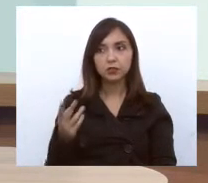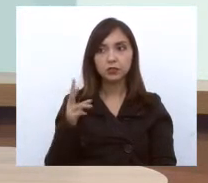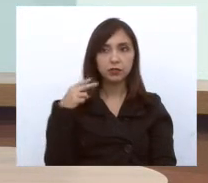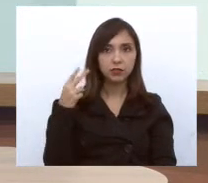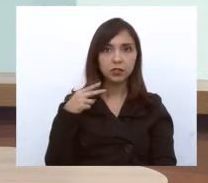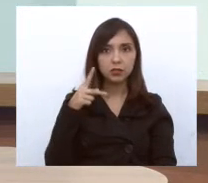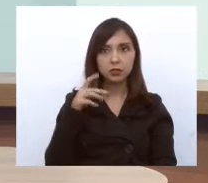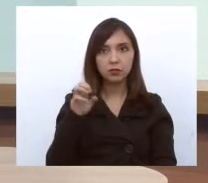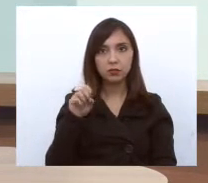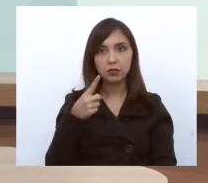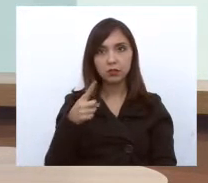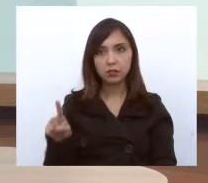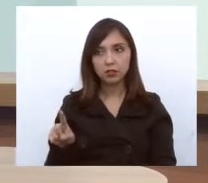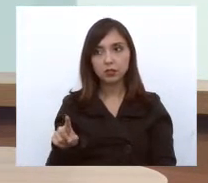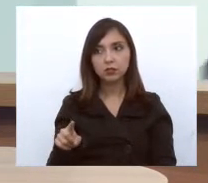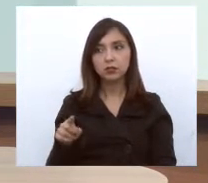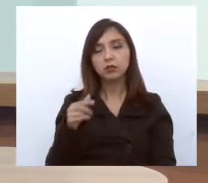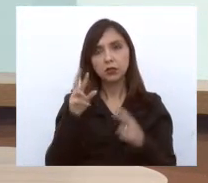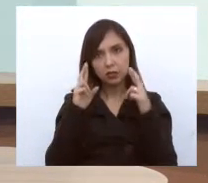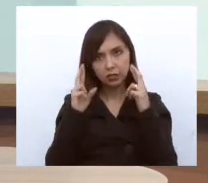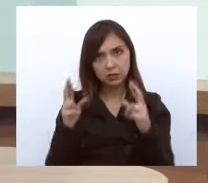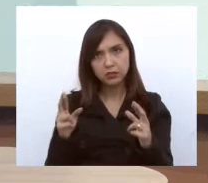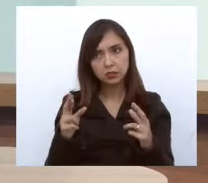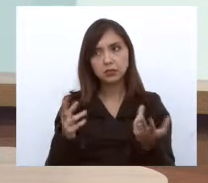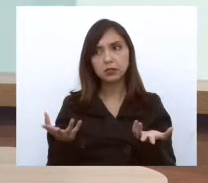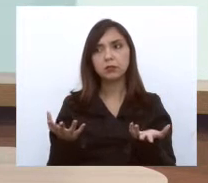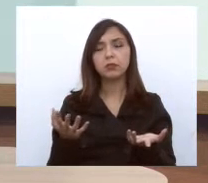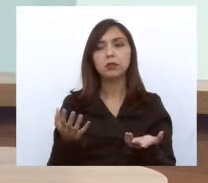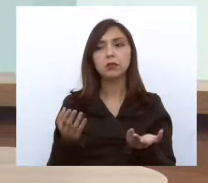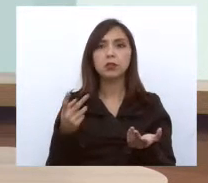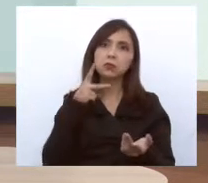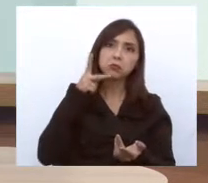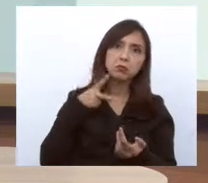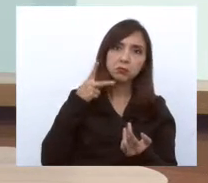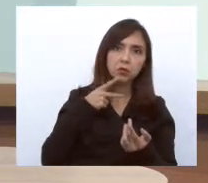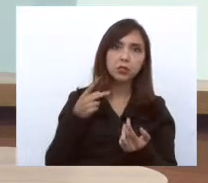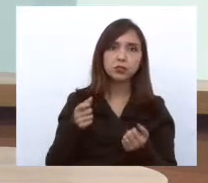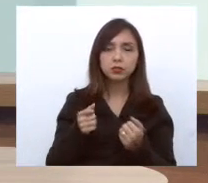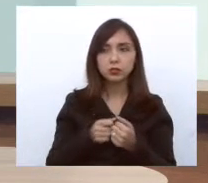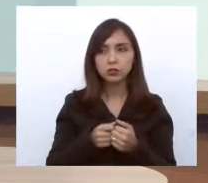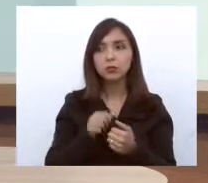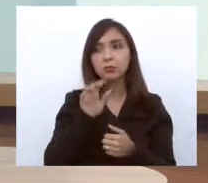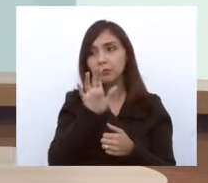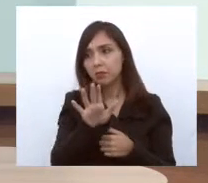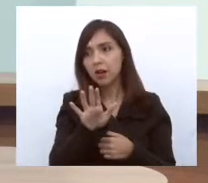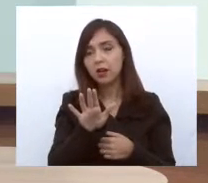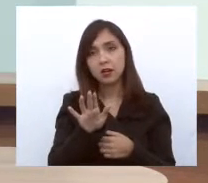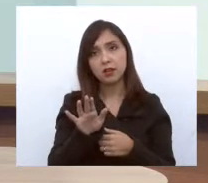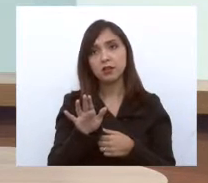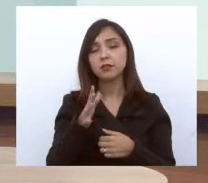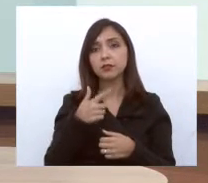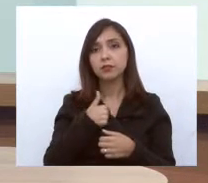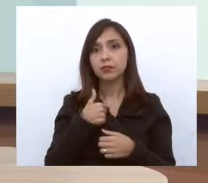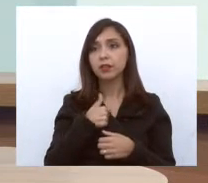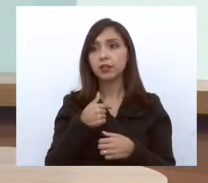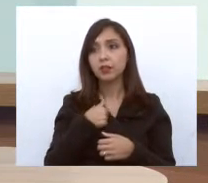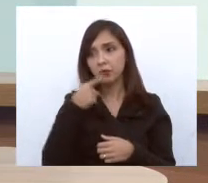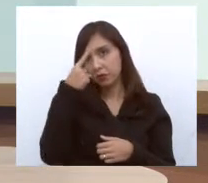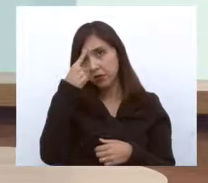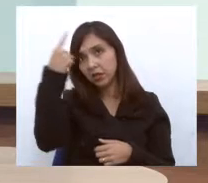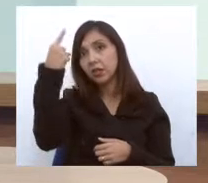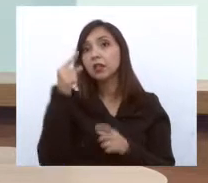vereador Pezão. Com todo respeito, colega partidário, mas eu não posso conceber a